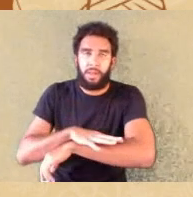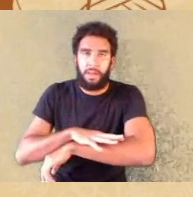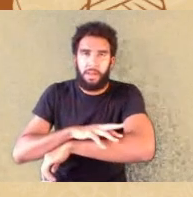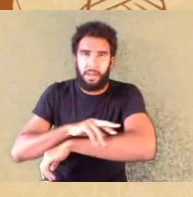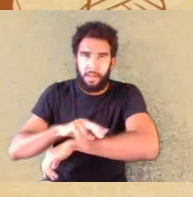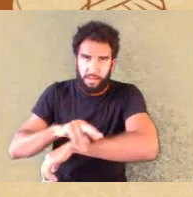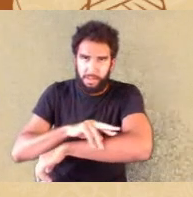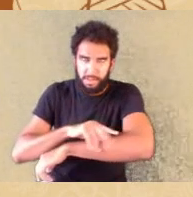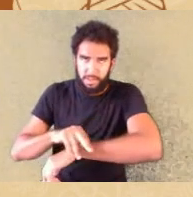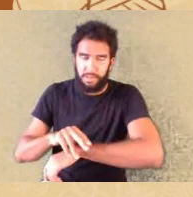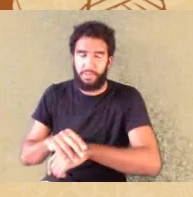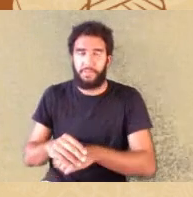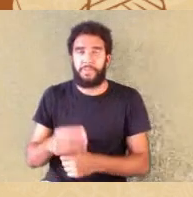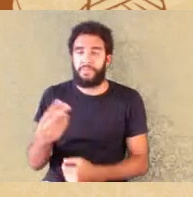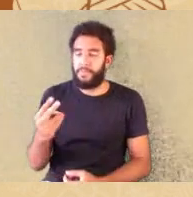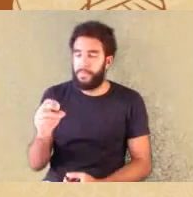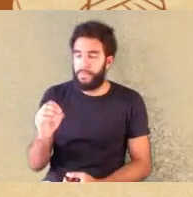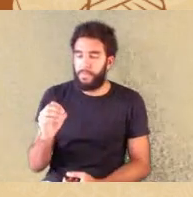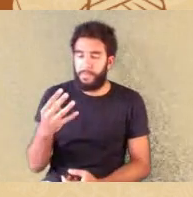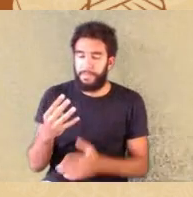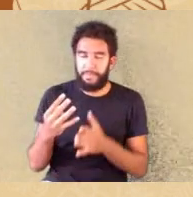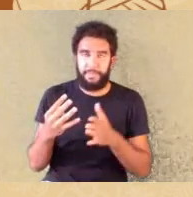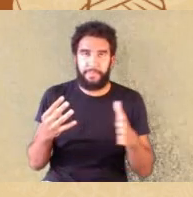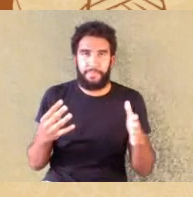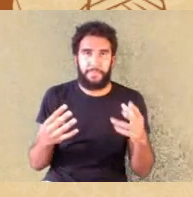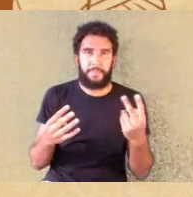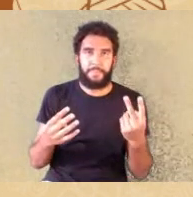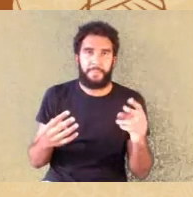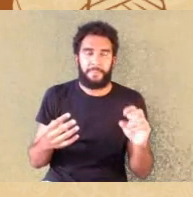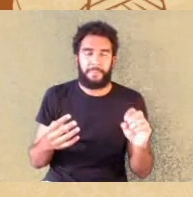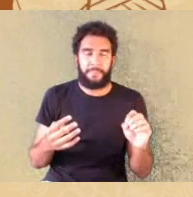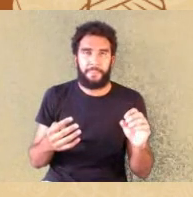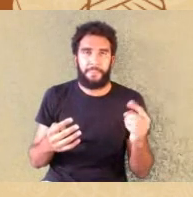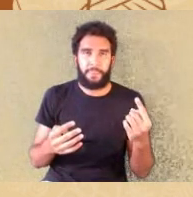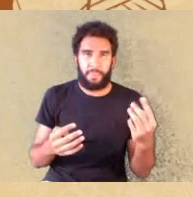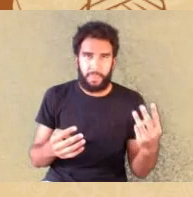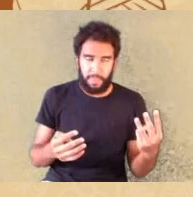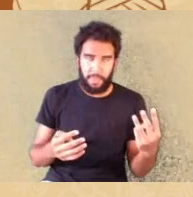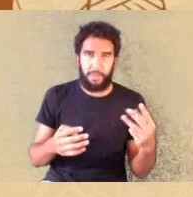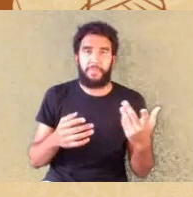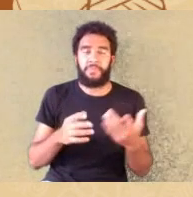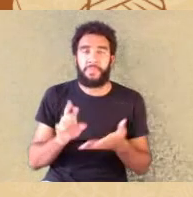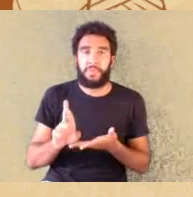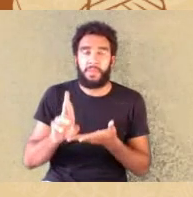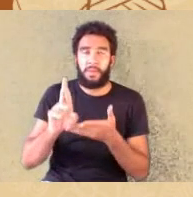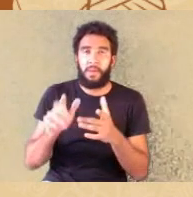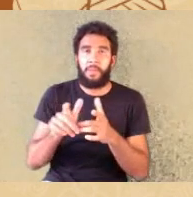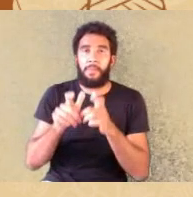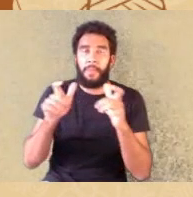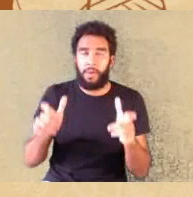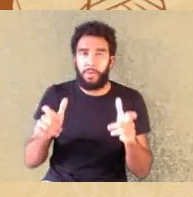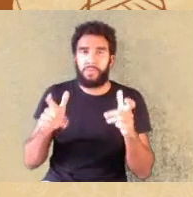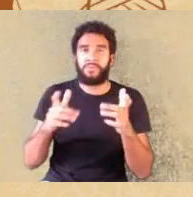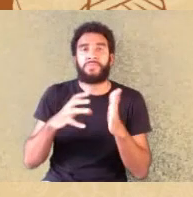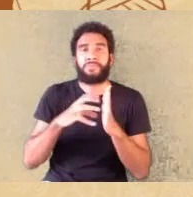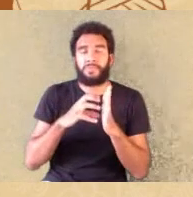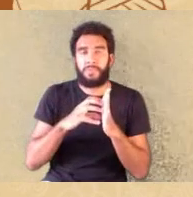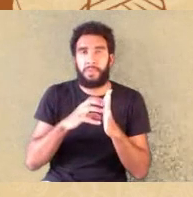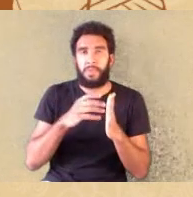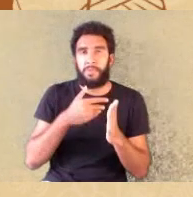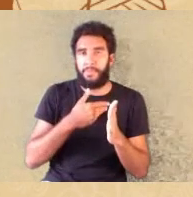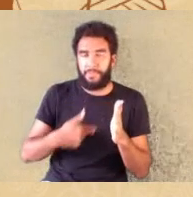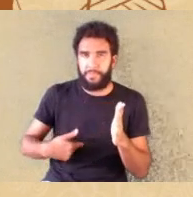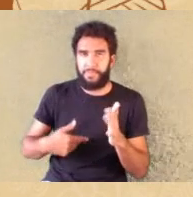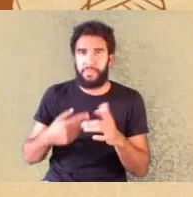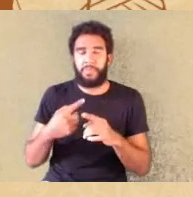2003, aumentou a representatividade de mulheres e homens brancos no serviço público, quanto de homens negros e de mulheres